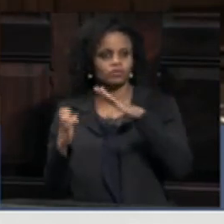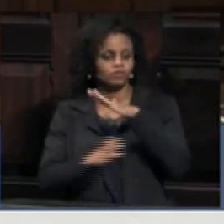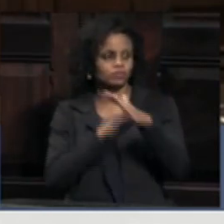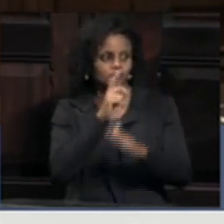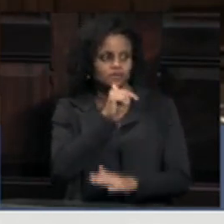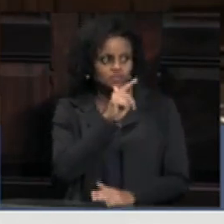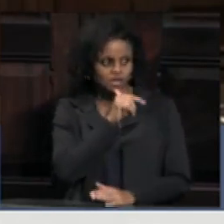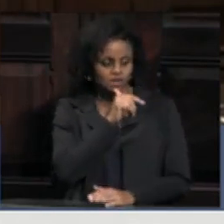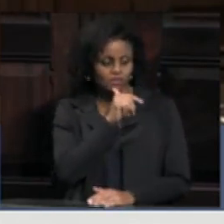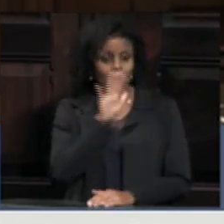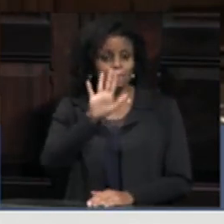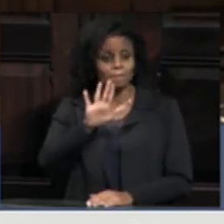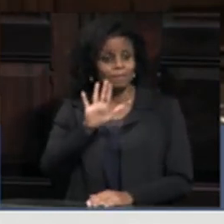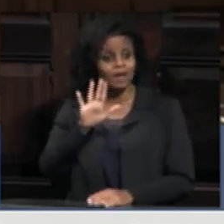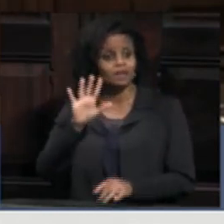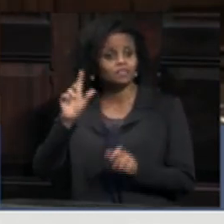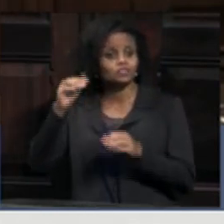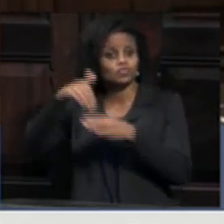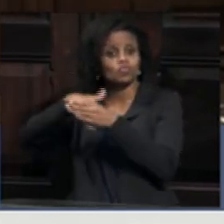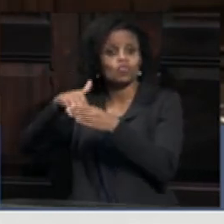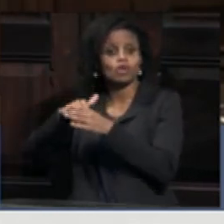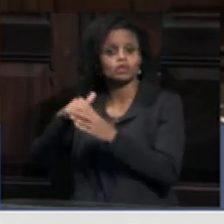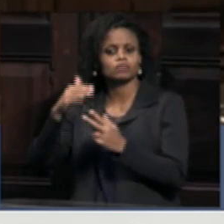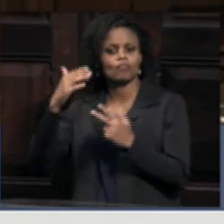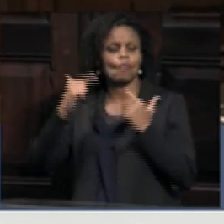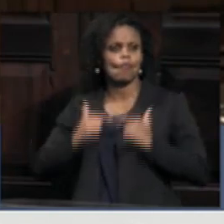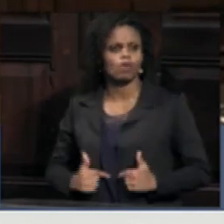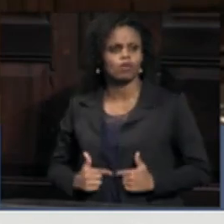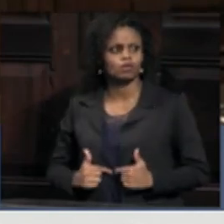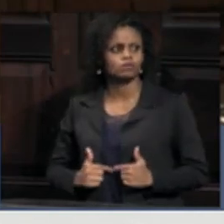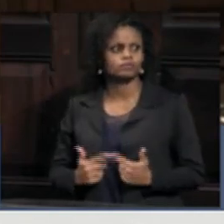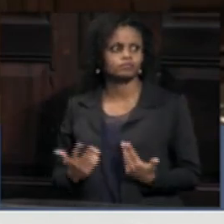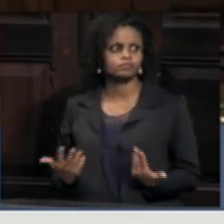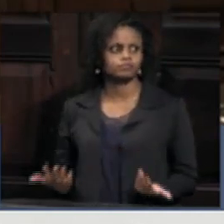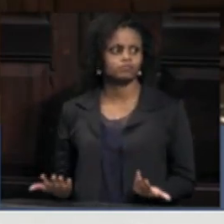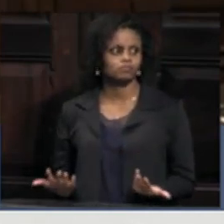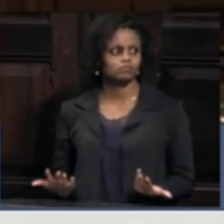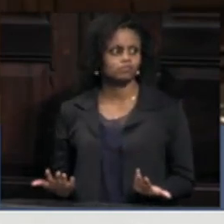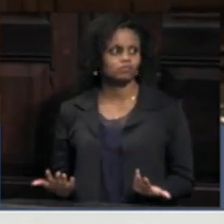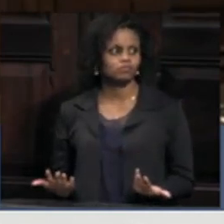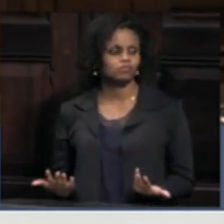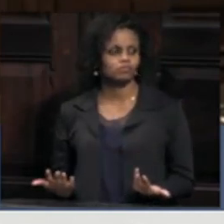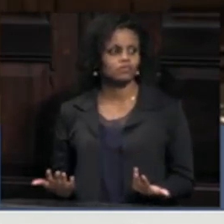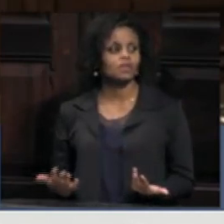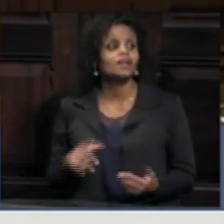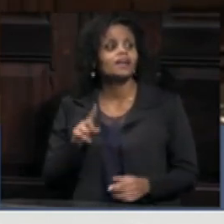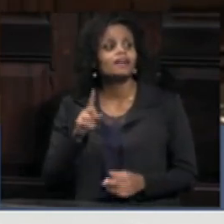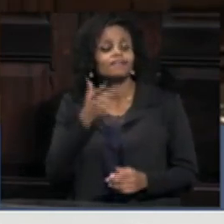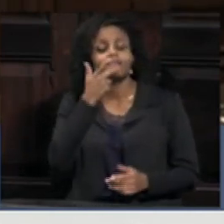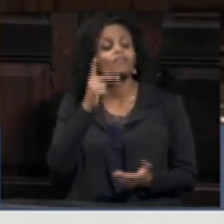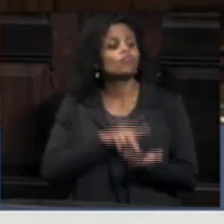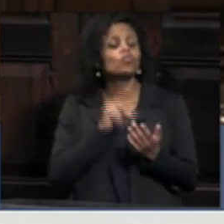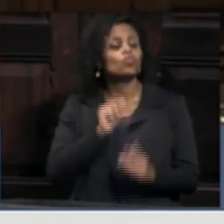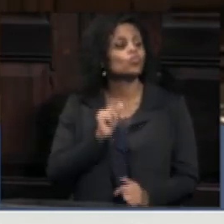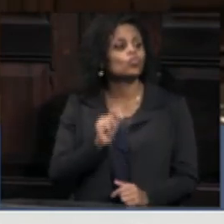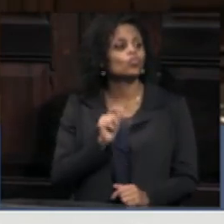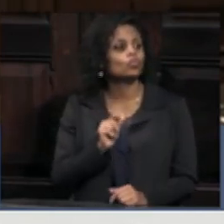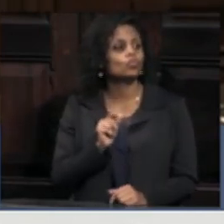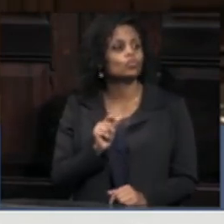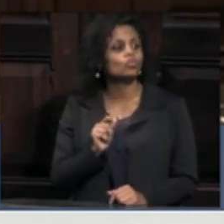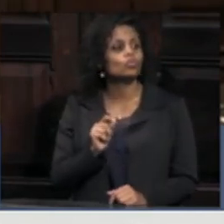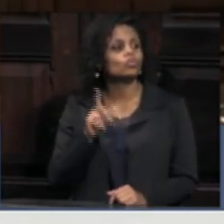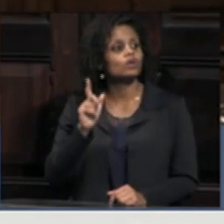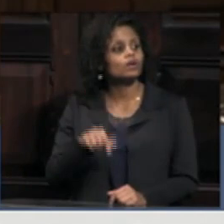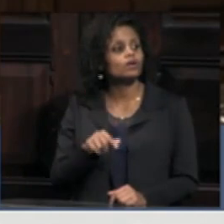mas votam pela abstenção, na verdade, trazem aqui a possibilidade